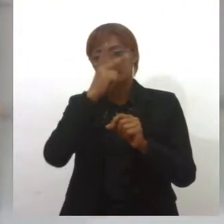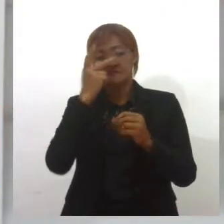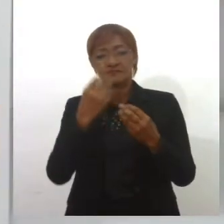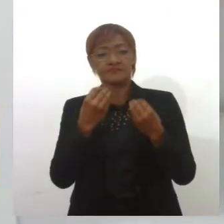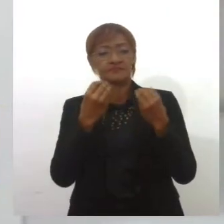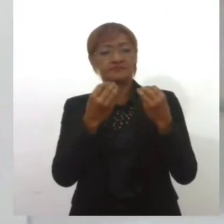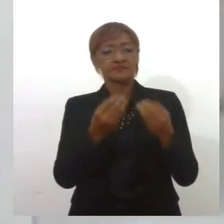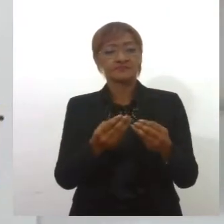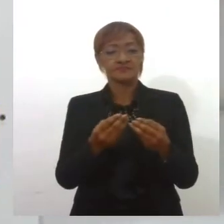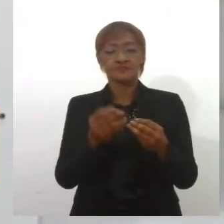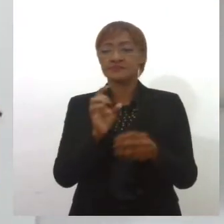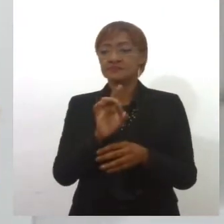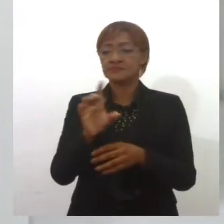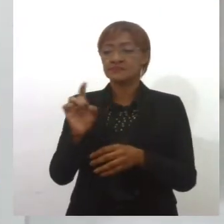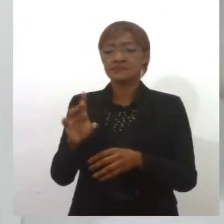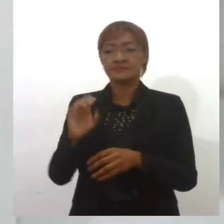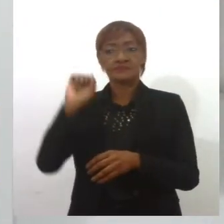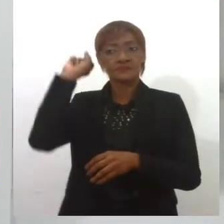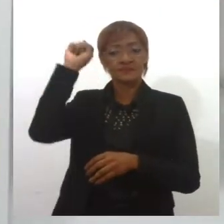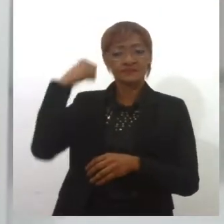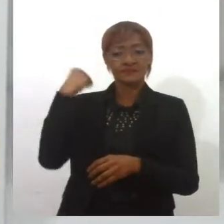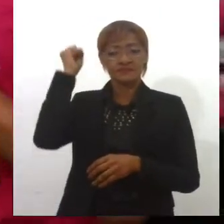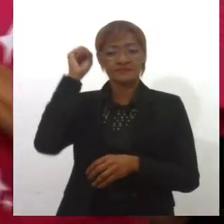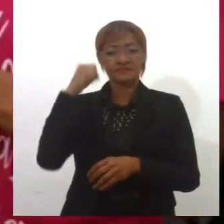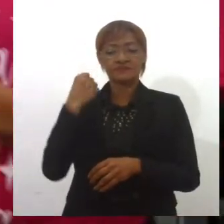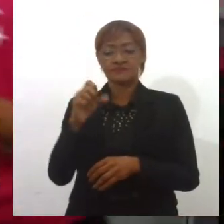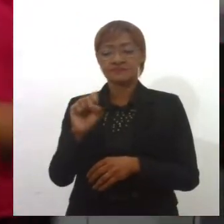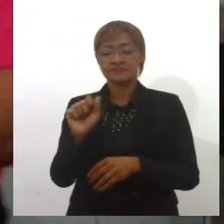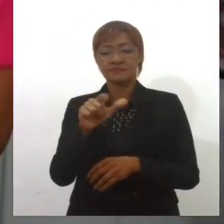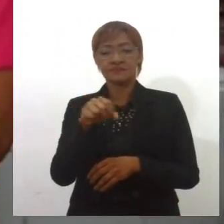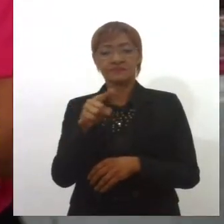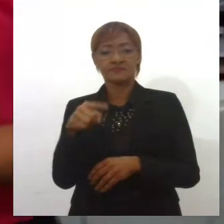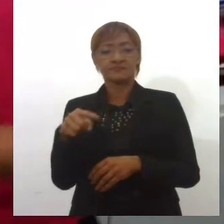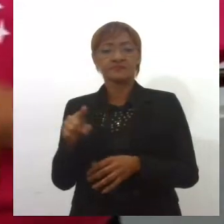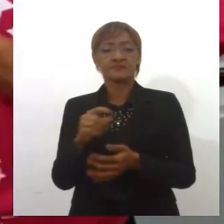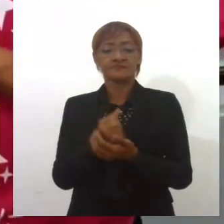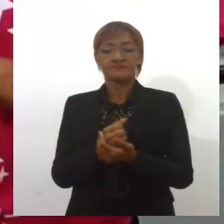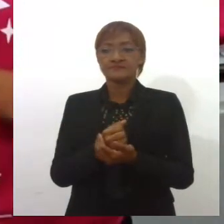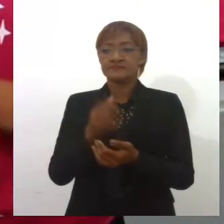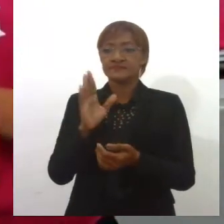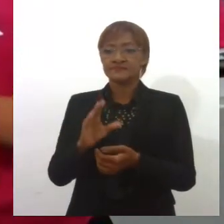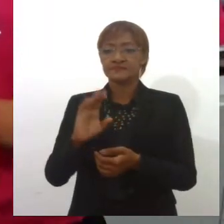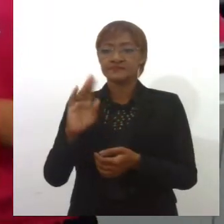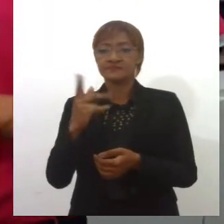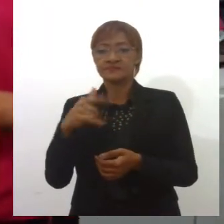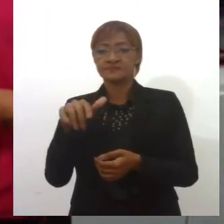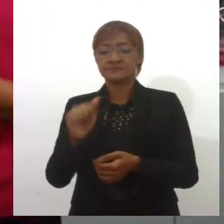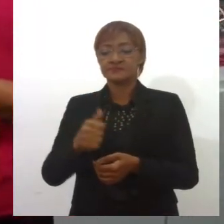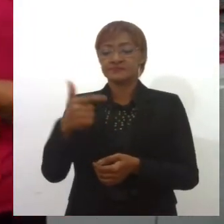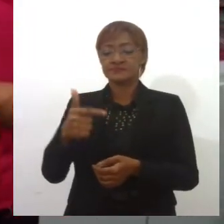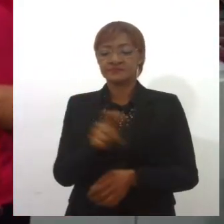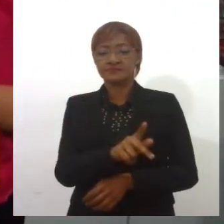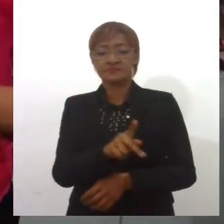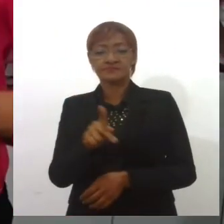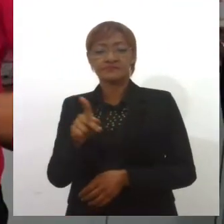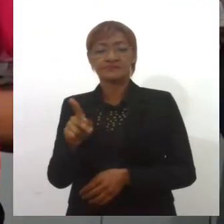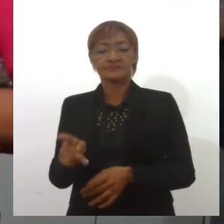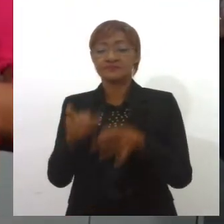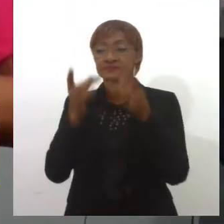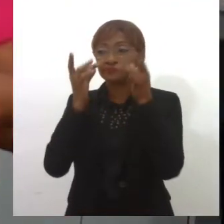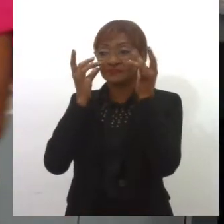por salões de beleza e até a população em geral. Sheila Galba é vice-presidente da instituição. Ela vê de perto o que